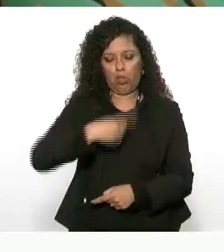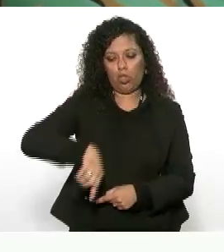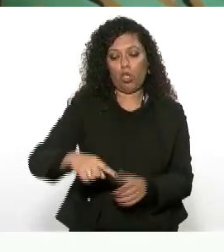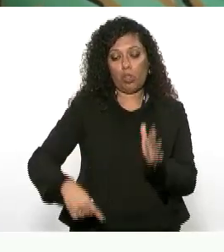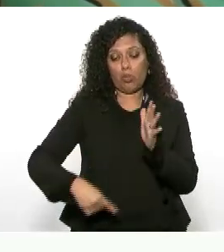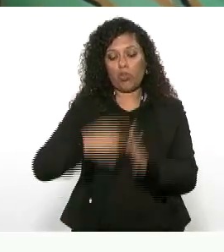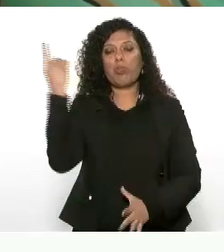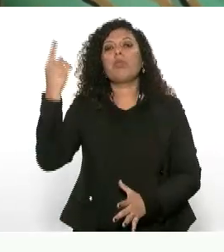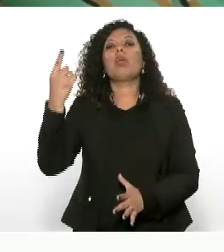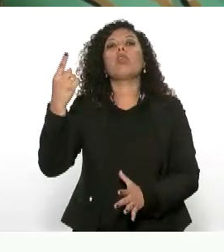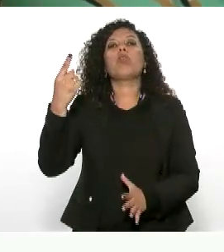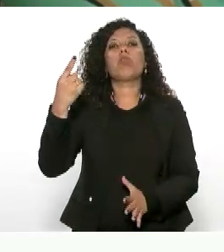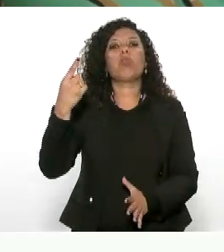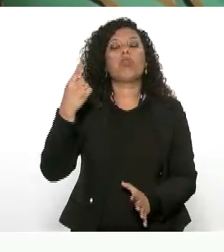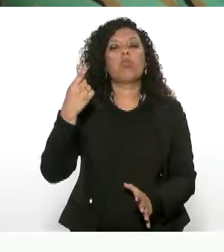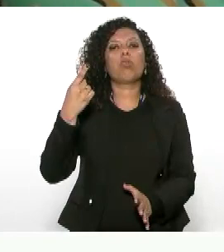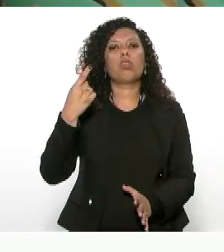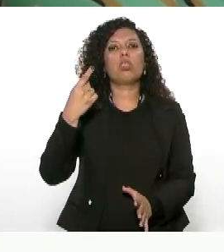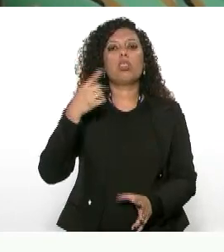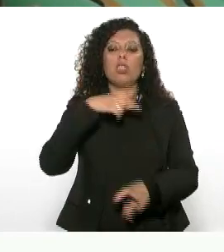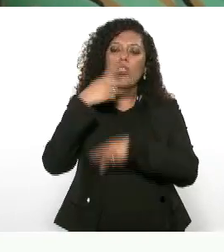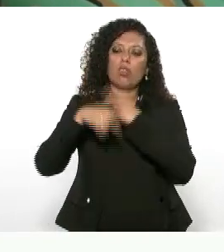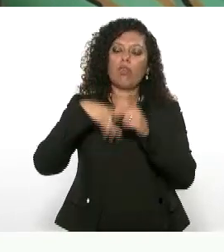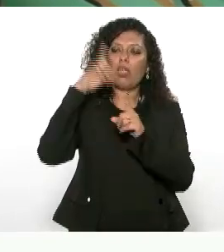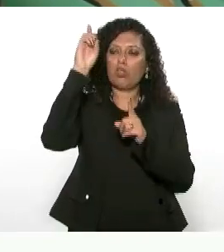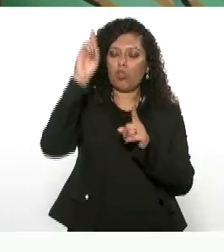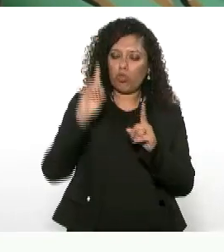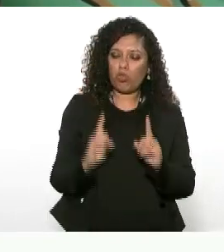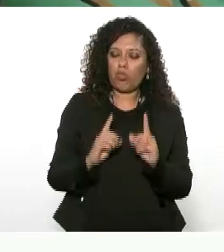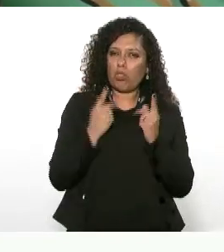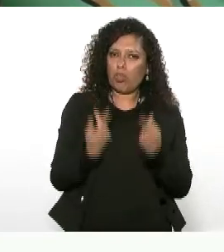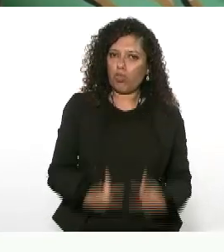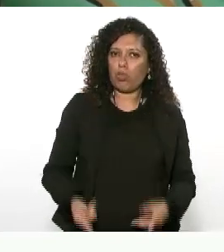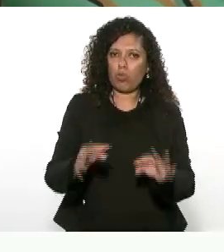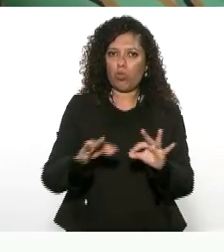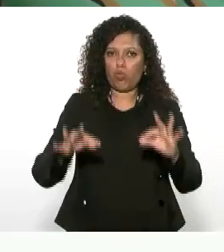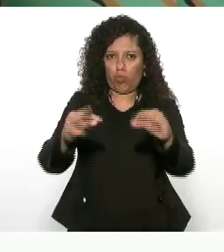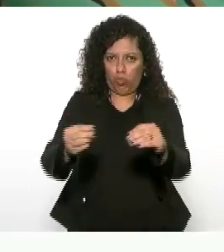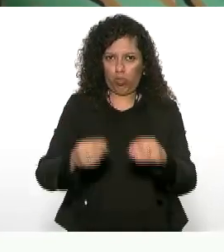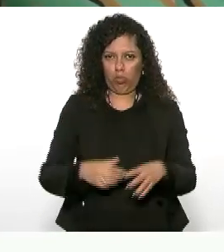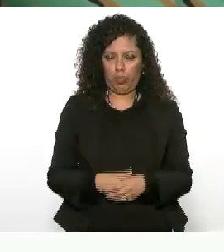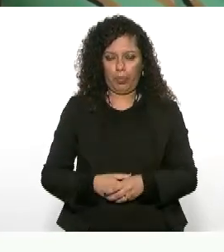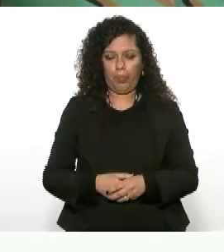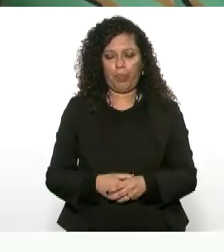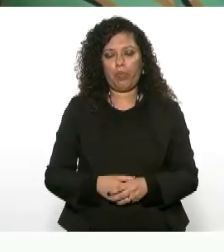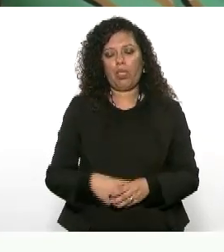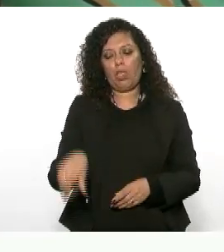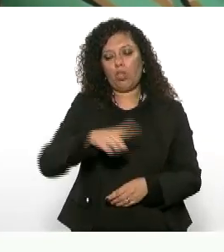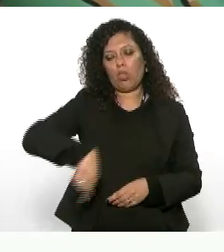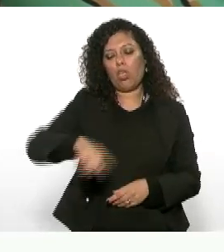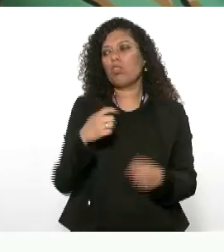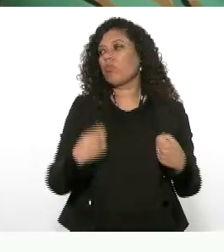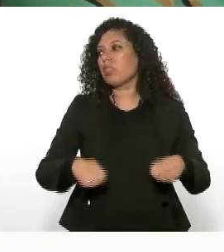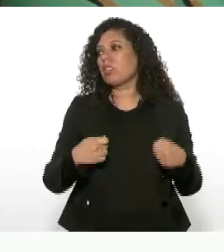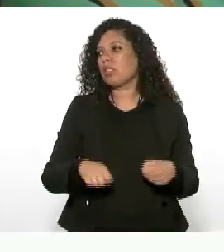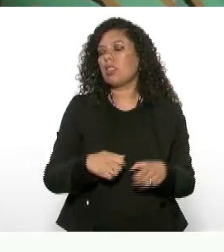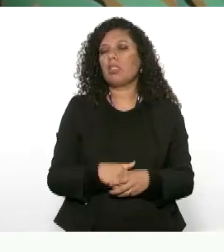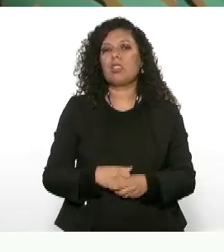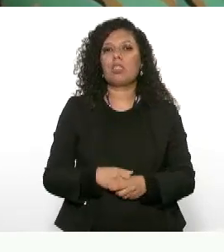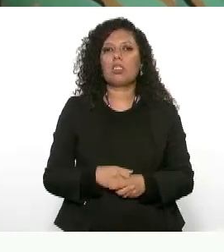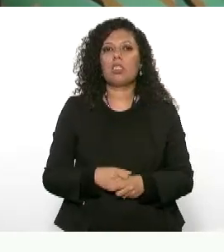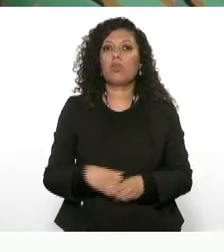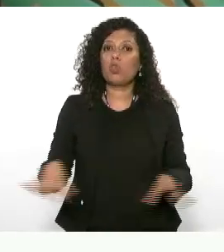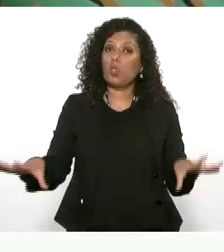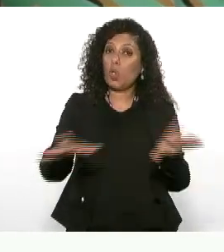primeiros garantidores dos direitos individuais do cidadão. E, como tal, nós devemos